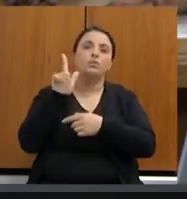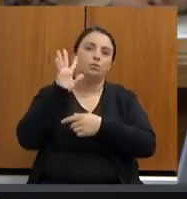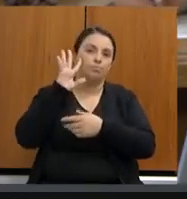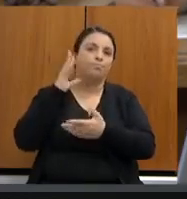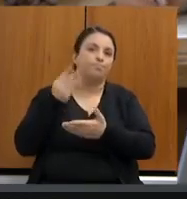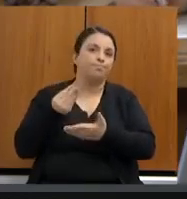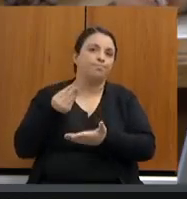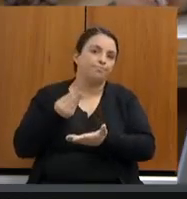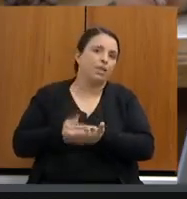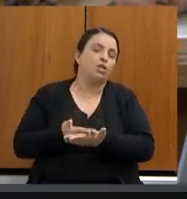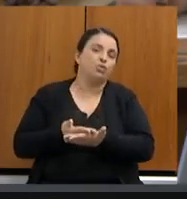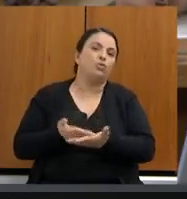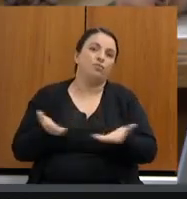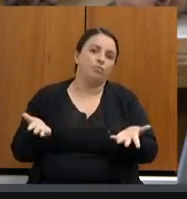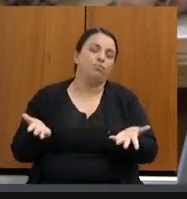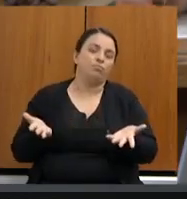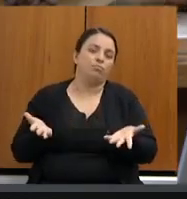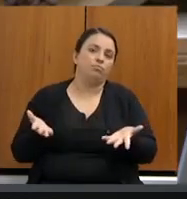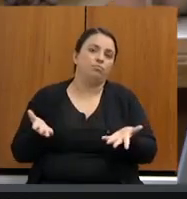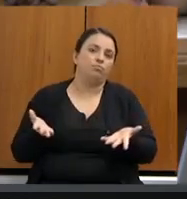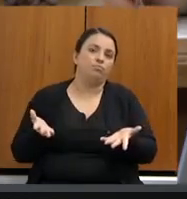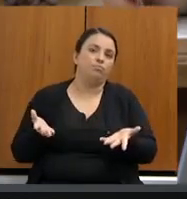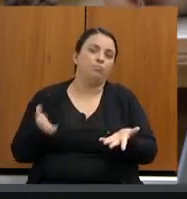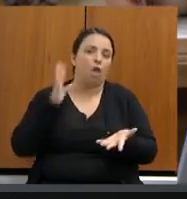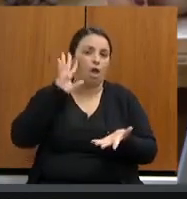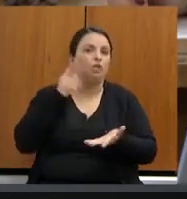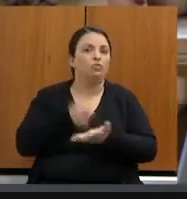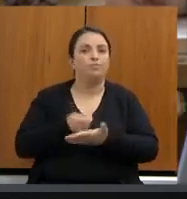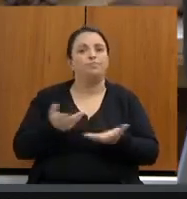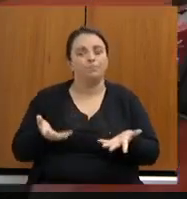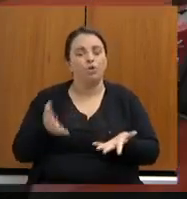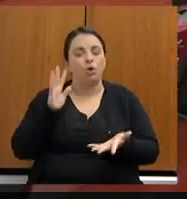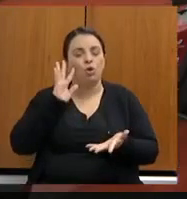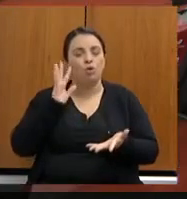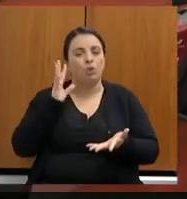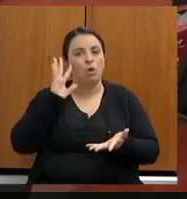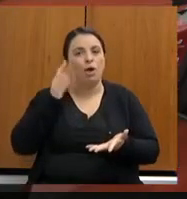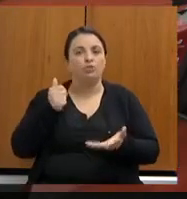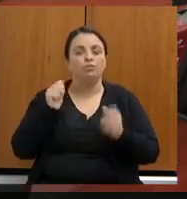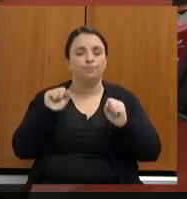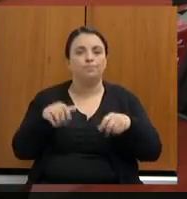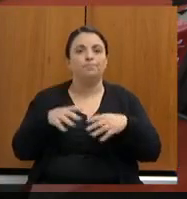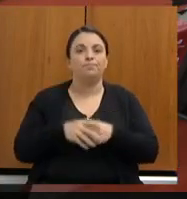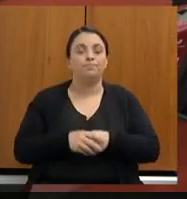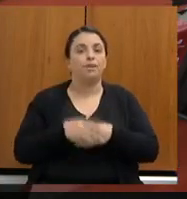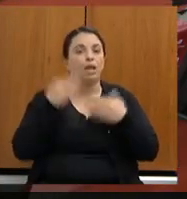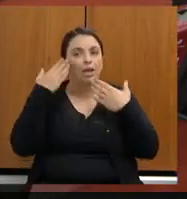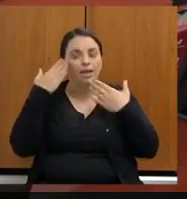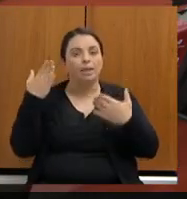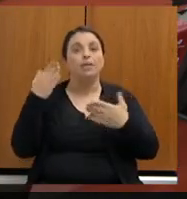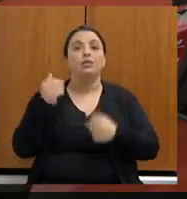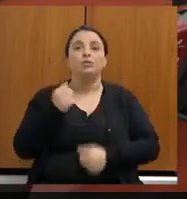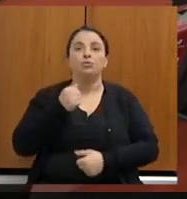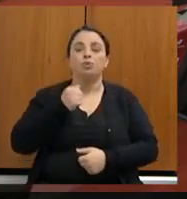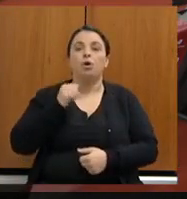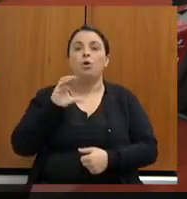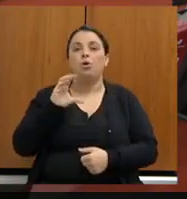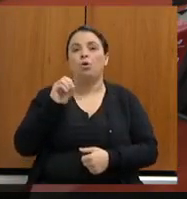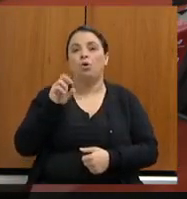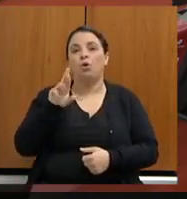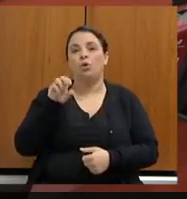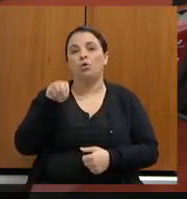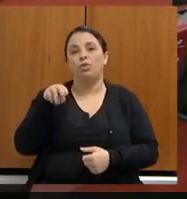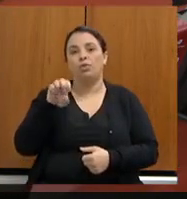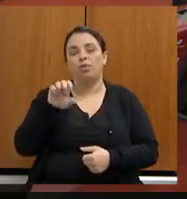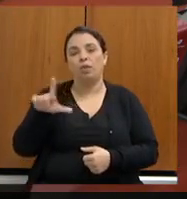acredito que a gente vai chegar a um bom termo em greve e agradeço o Coronel Rodrigo